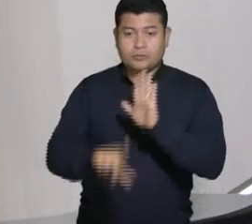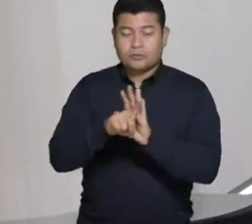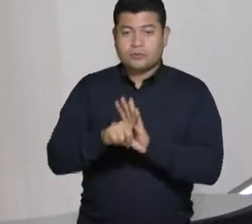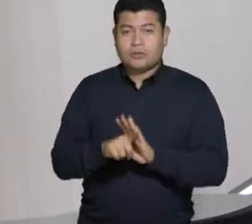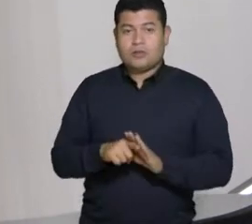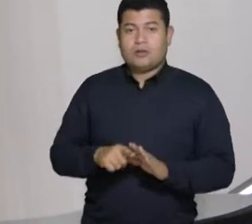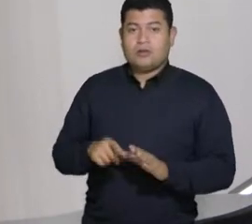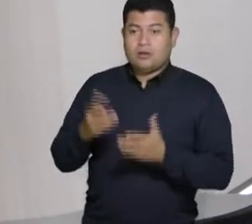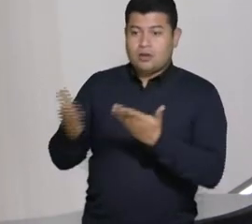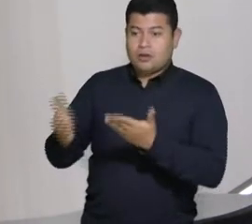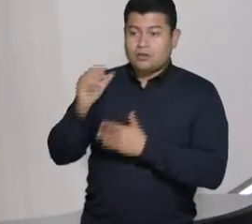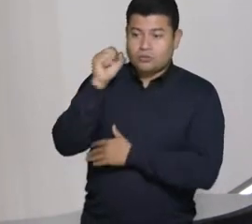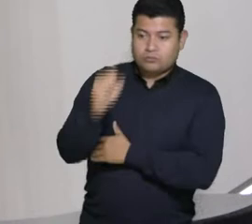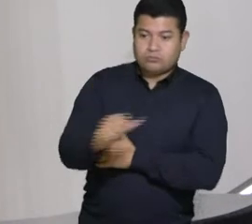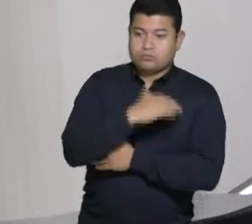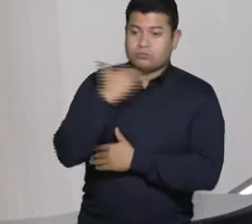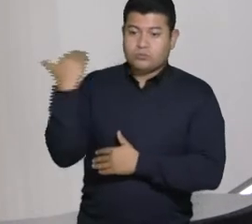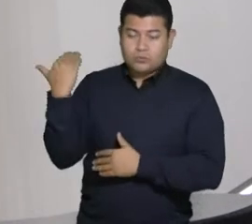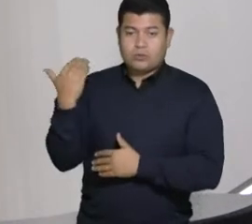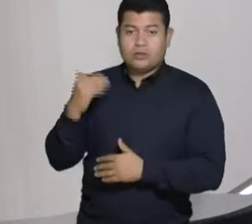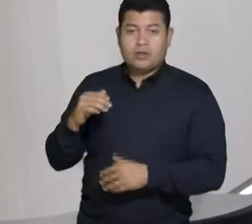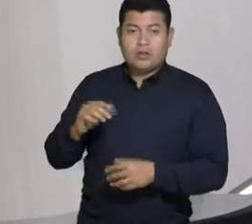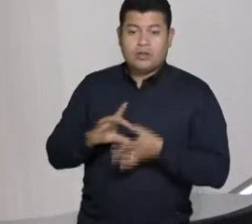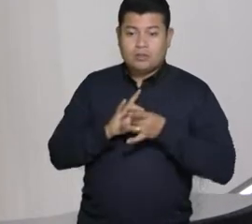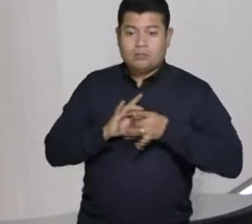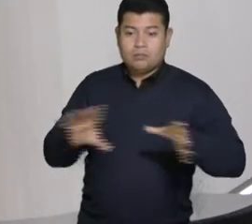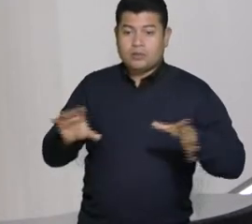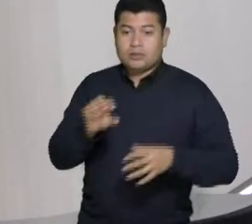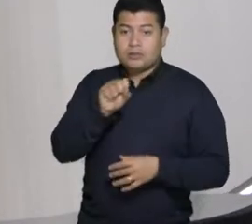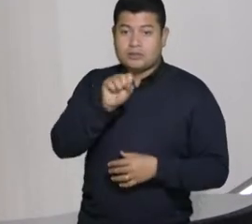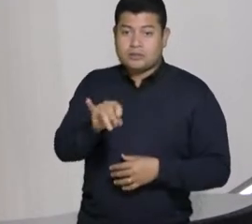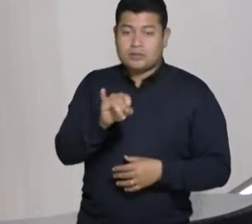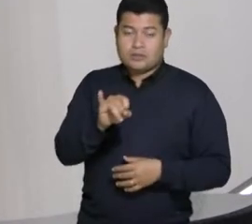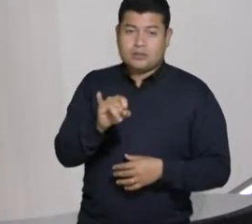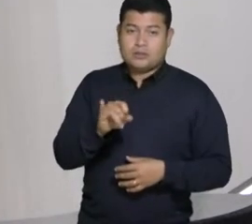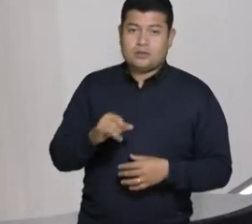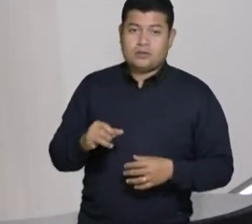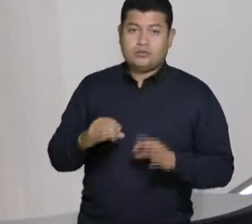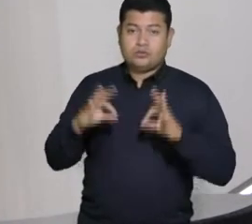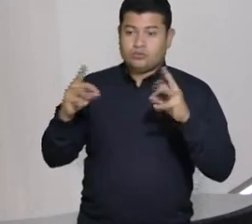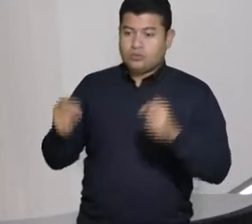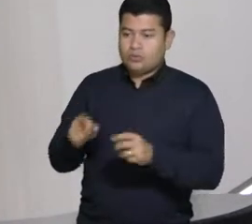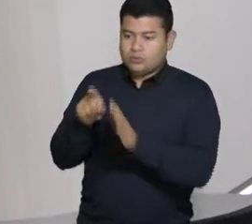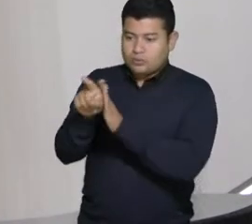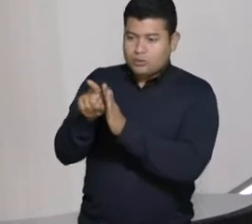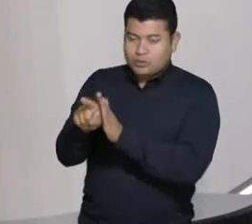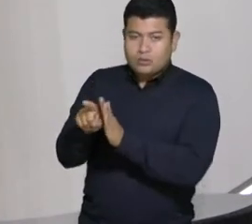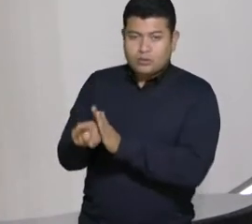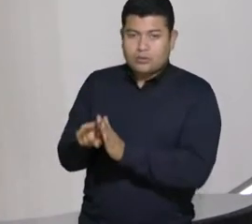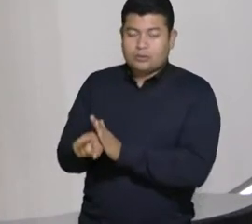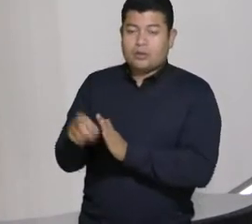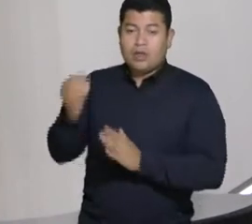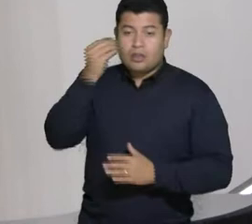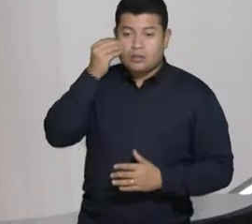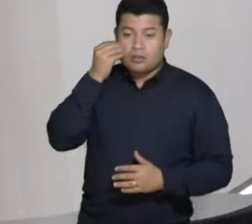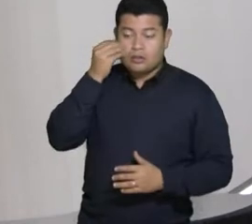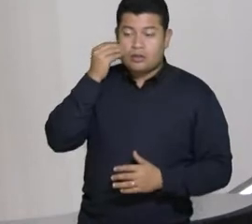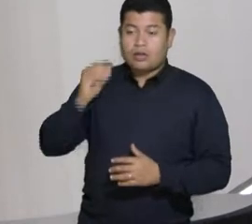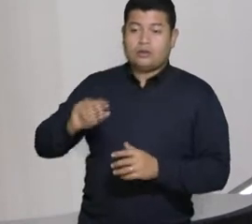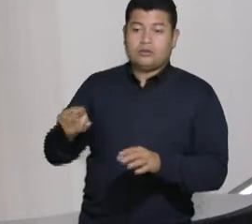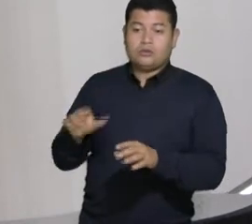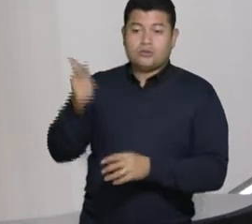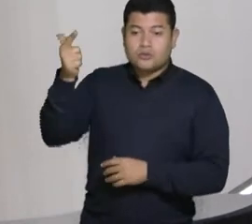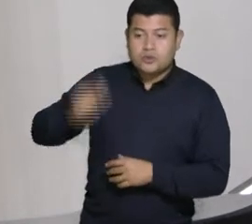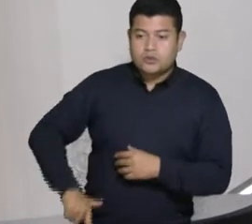que o abate do animal só será autorizado pela Autoridade Sanitária quando todos os exames o teste a contraprova